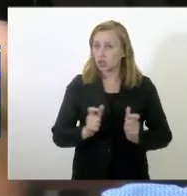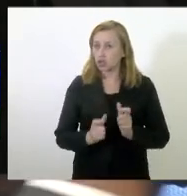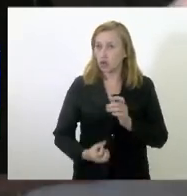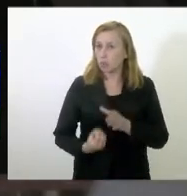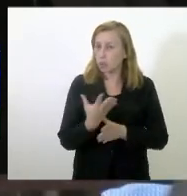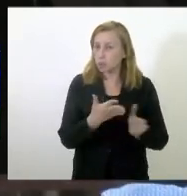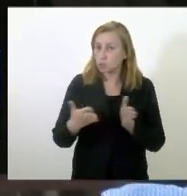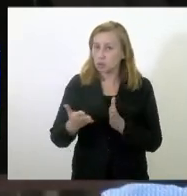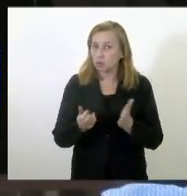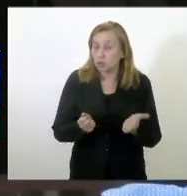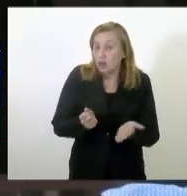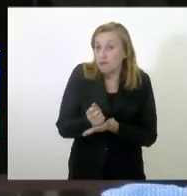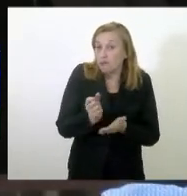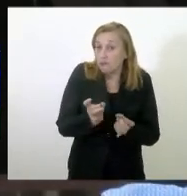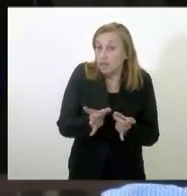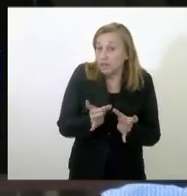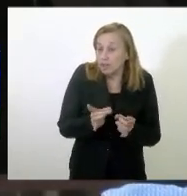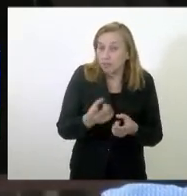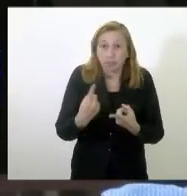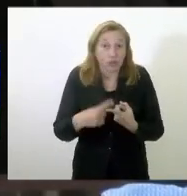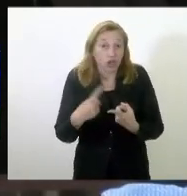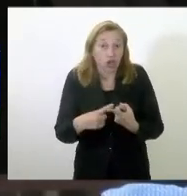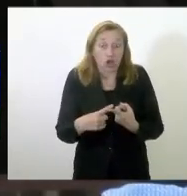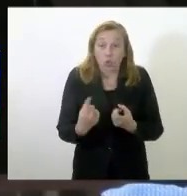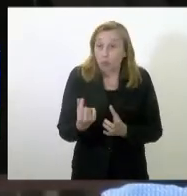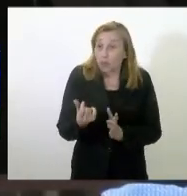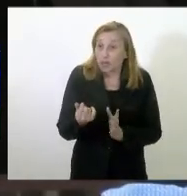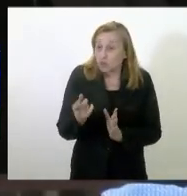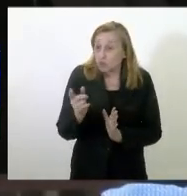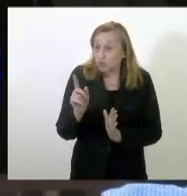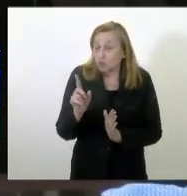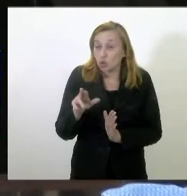porque o preço não abaixa. O preço não abaixa.